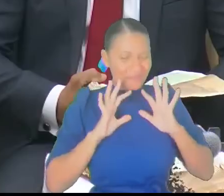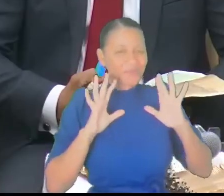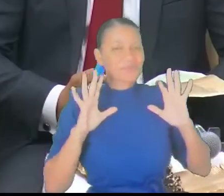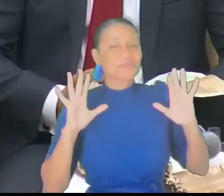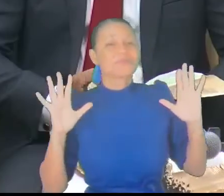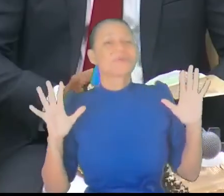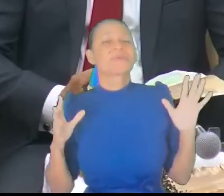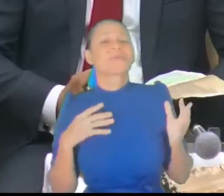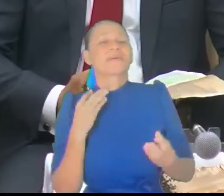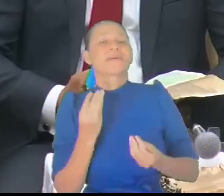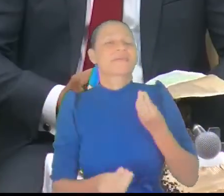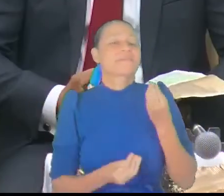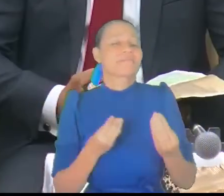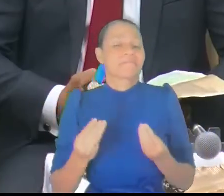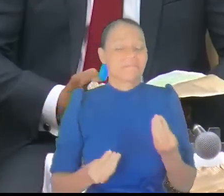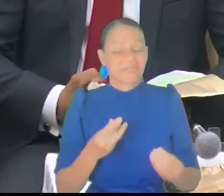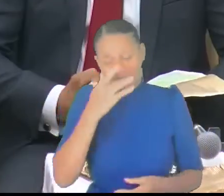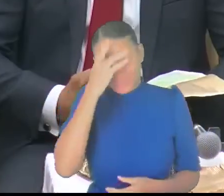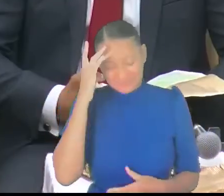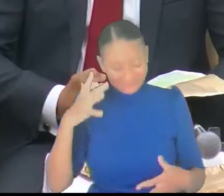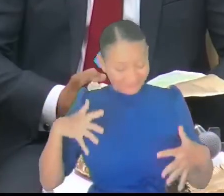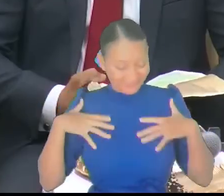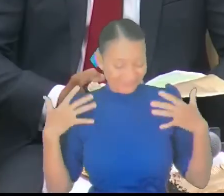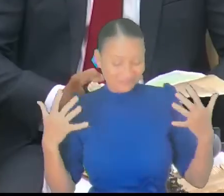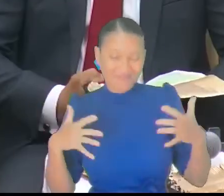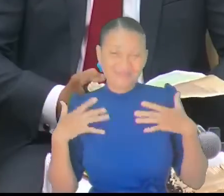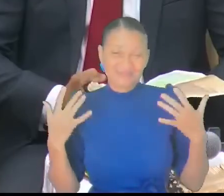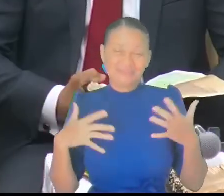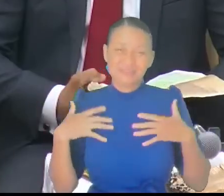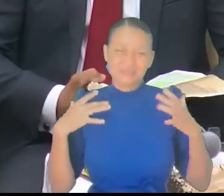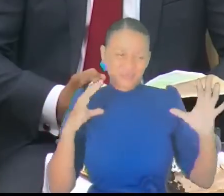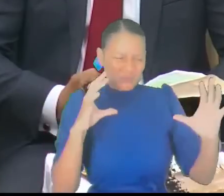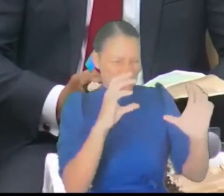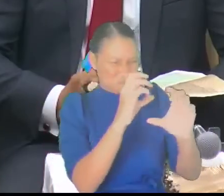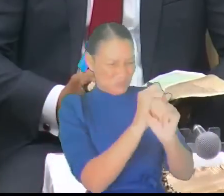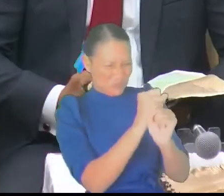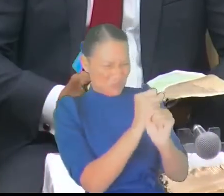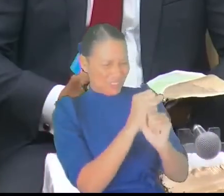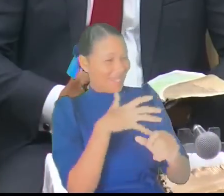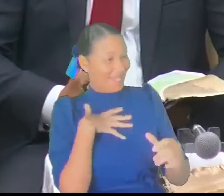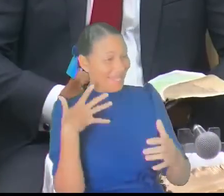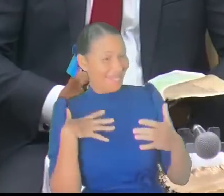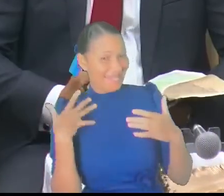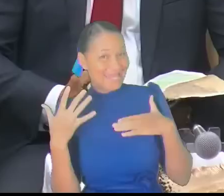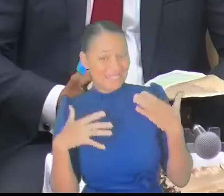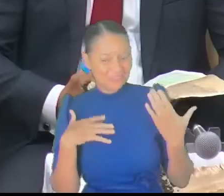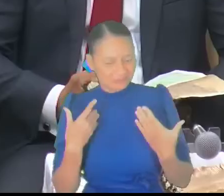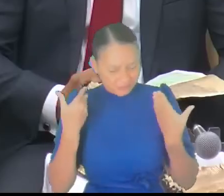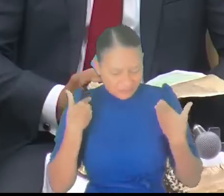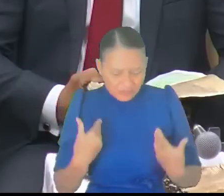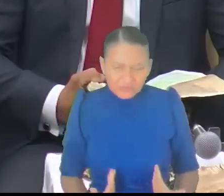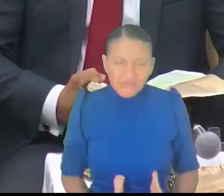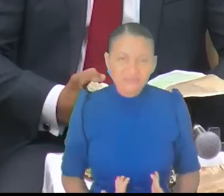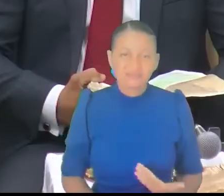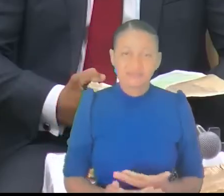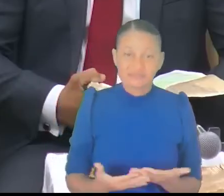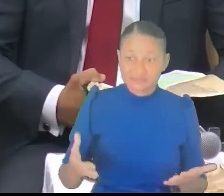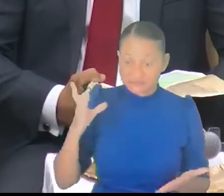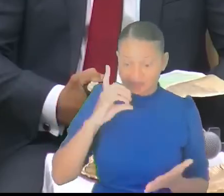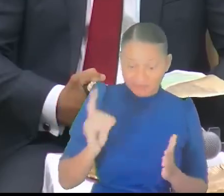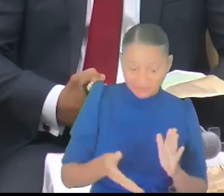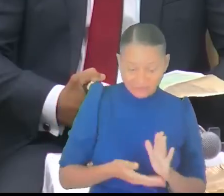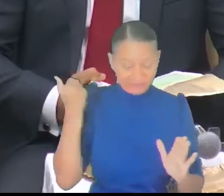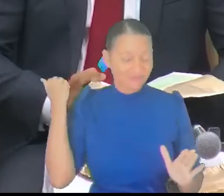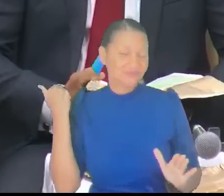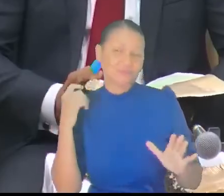Como é que a pessoa se alegra com a escuridão dos outros? A luz que você tem, meu filho, se Deus tirar, você fica